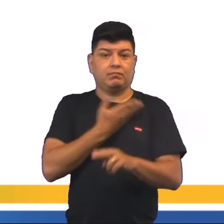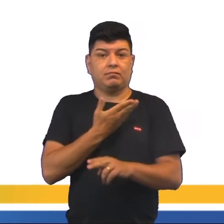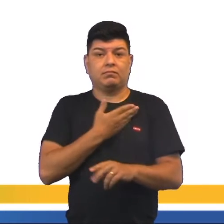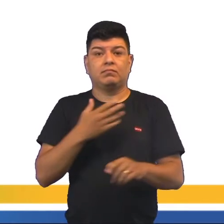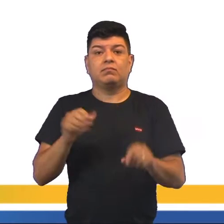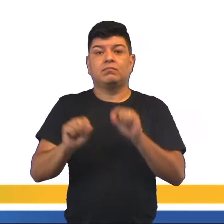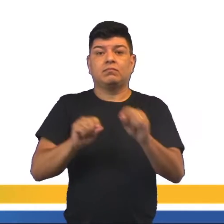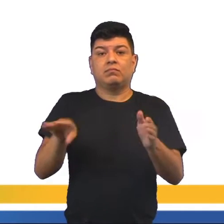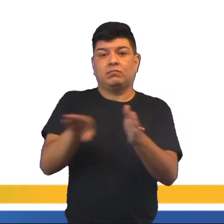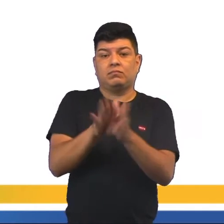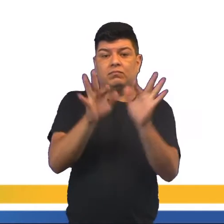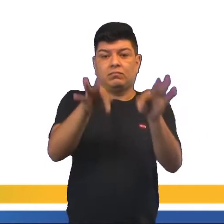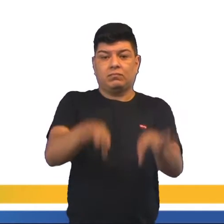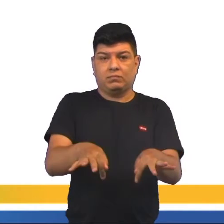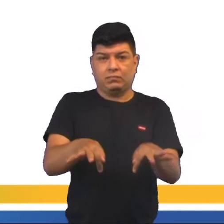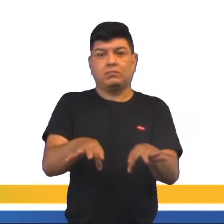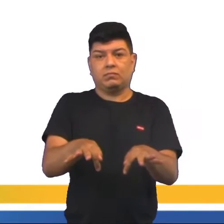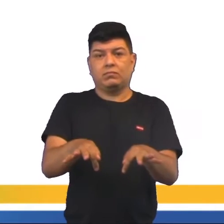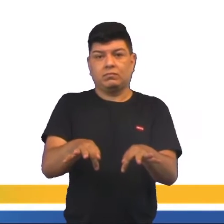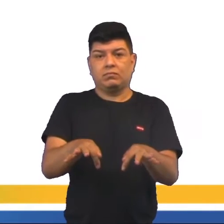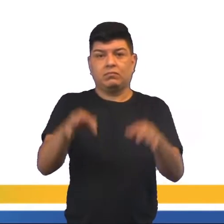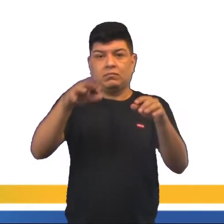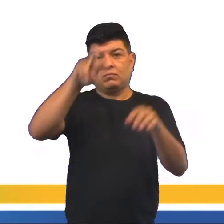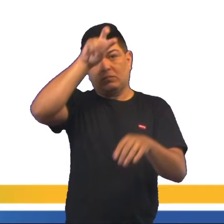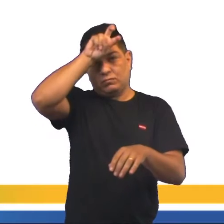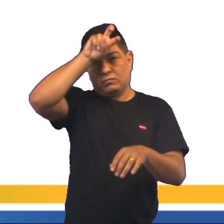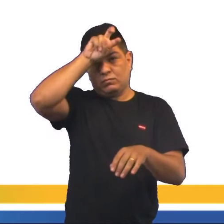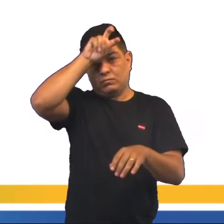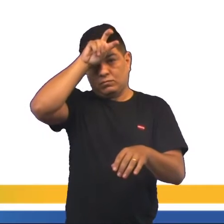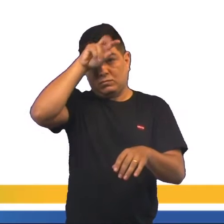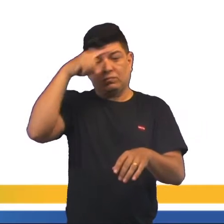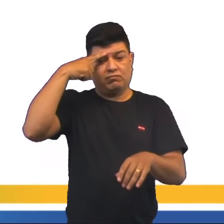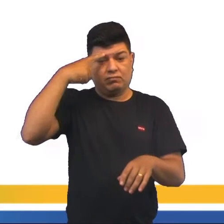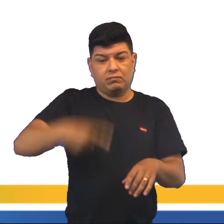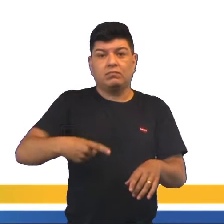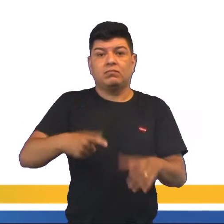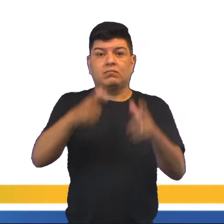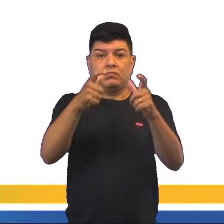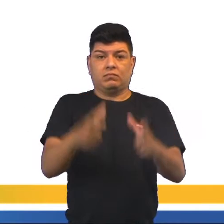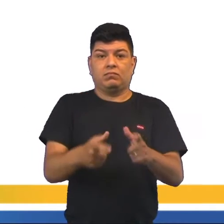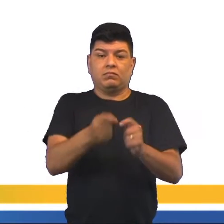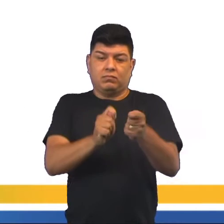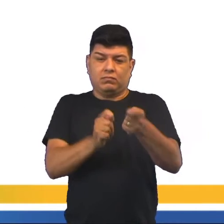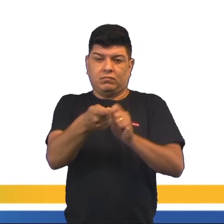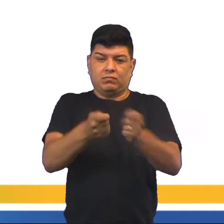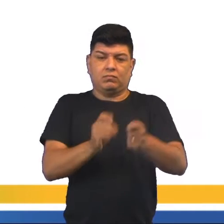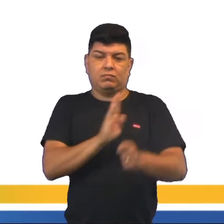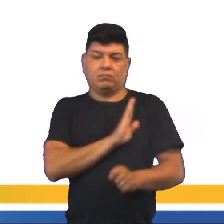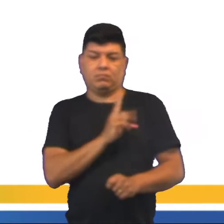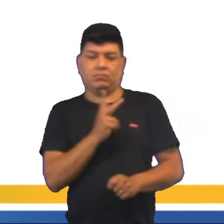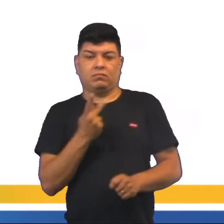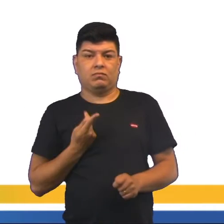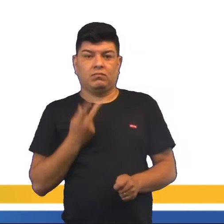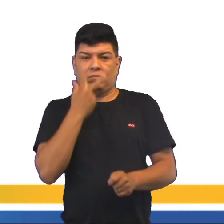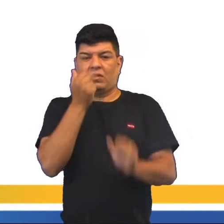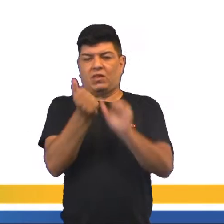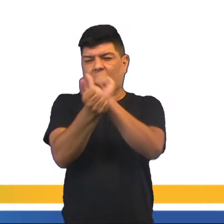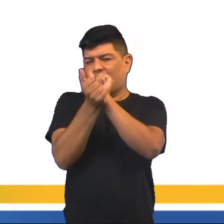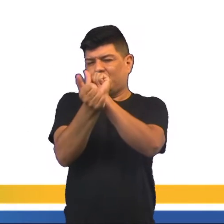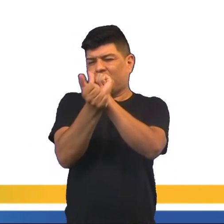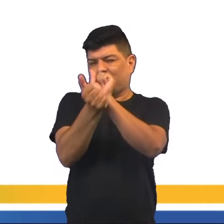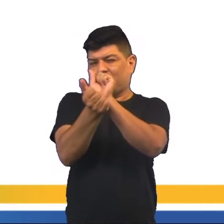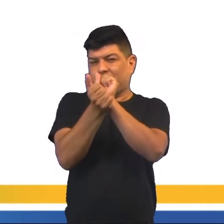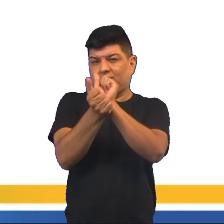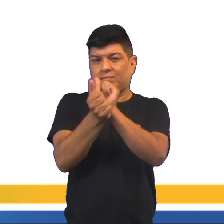com os hicsos chegou ao fim, né, quando os egípcios dominaram a região e passaram a controlar os hebreus enquanto escravos, né?